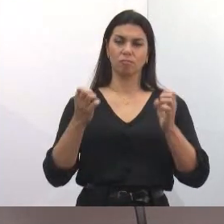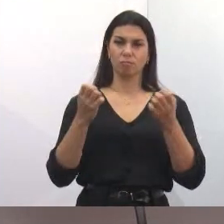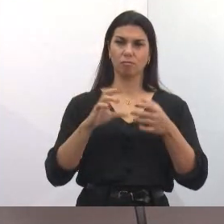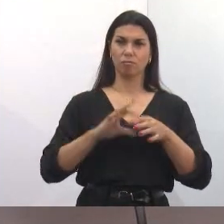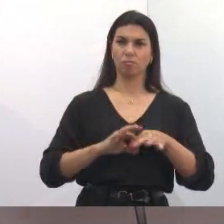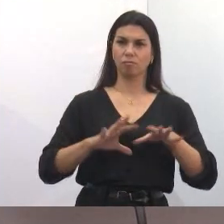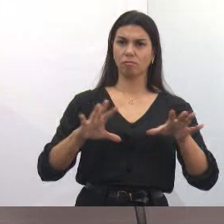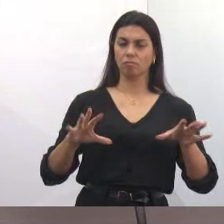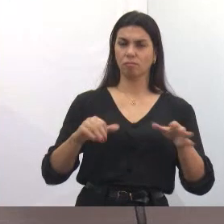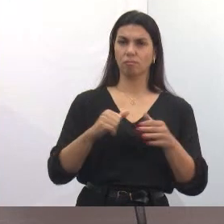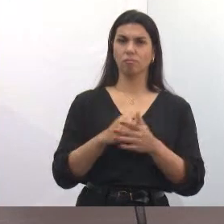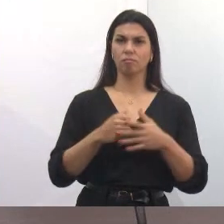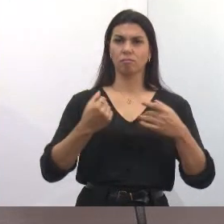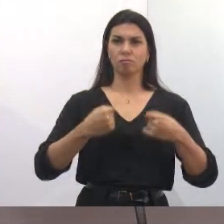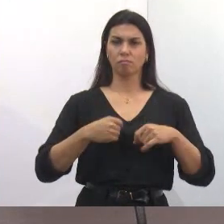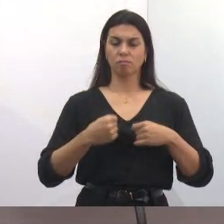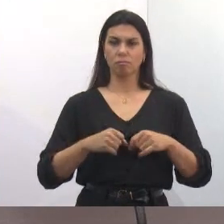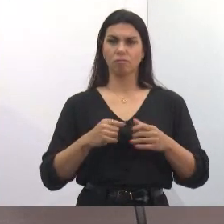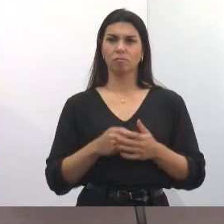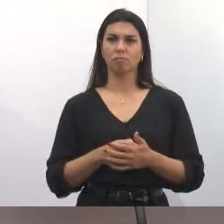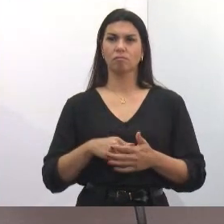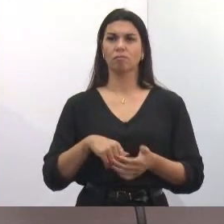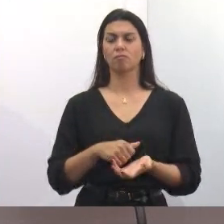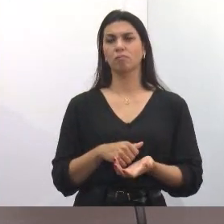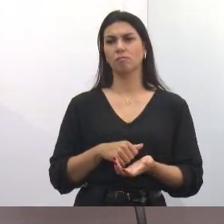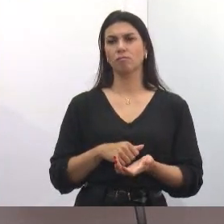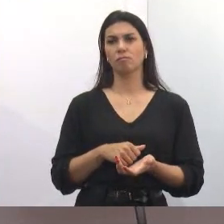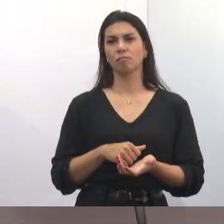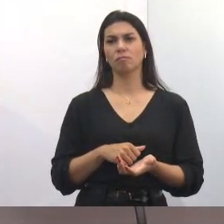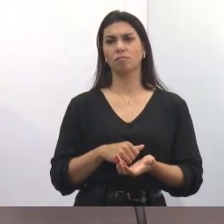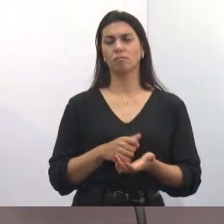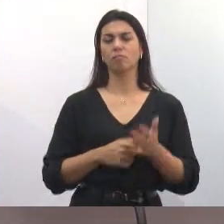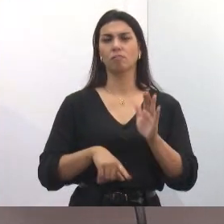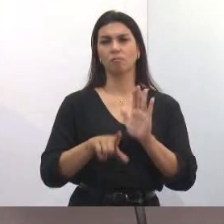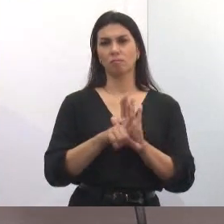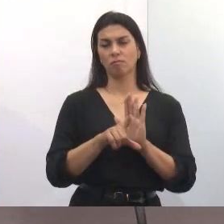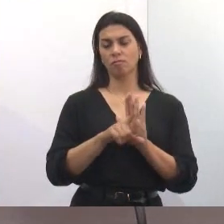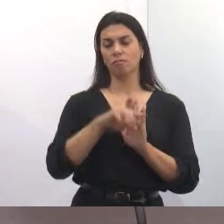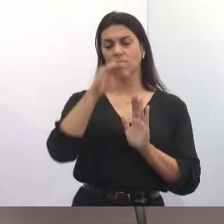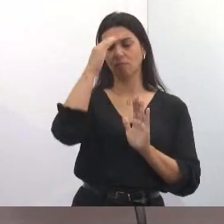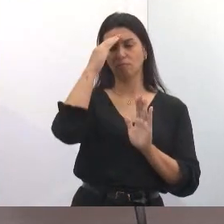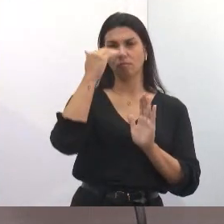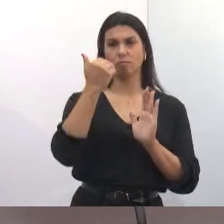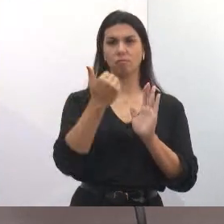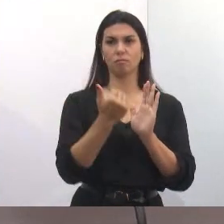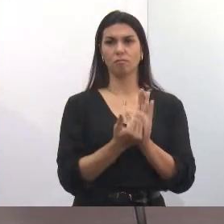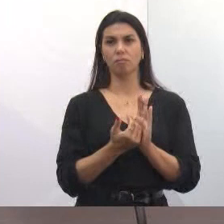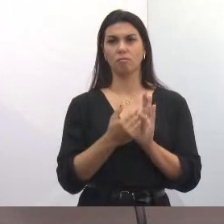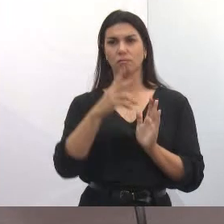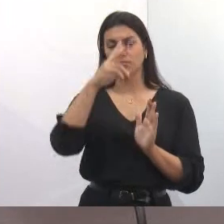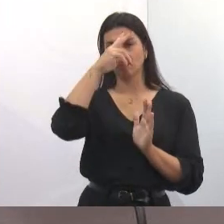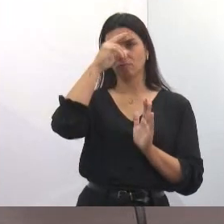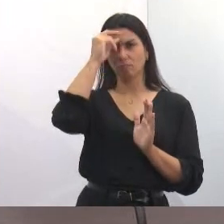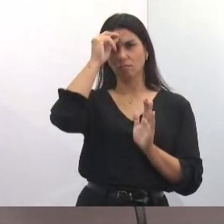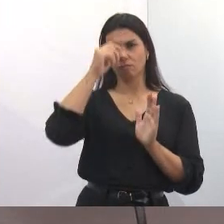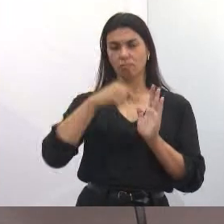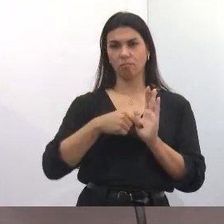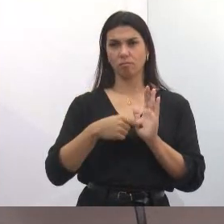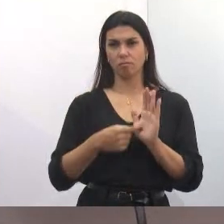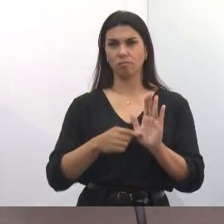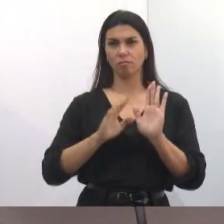pelo município devem seguir as diretrizes legais estabelecidas pela Prefeitura, conforme demonstrado pelo processo